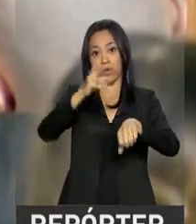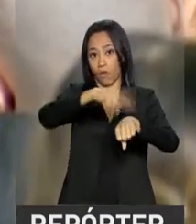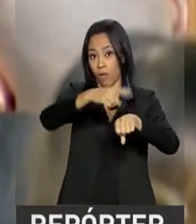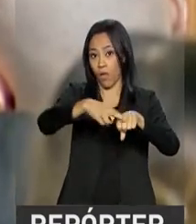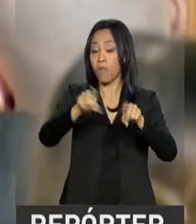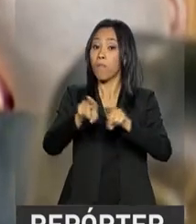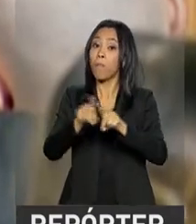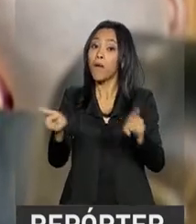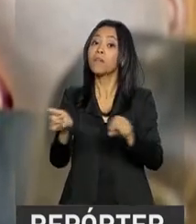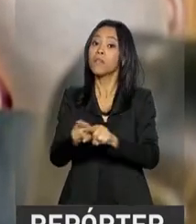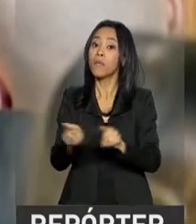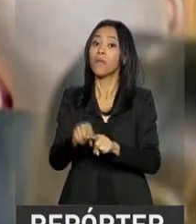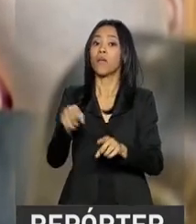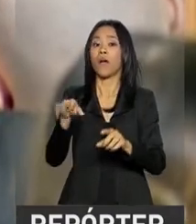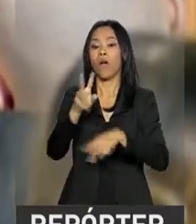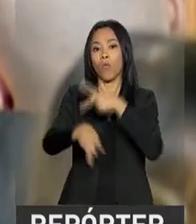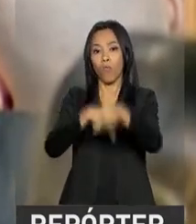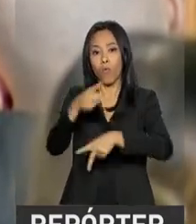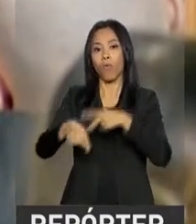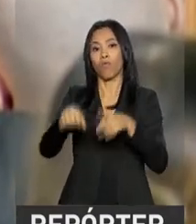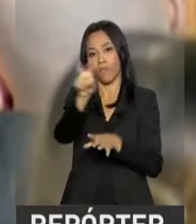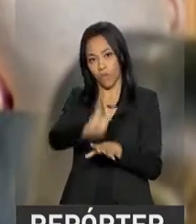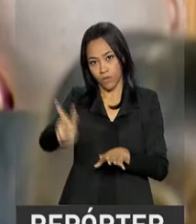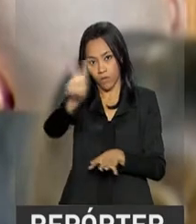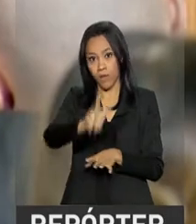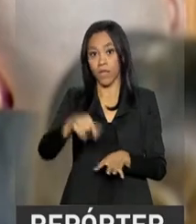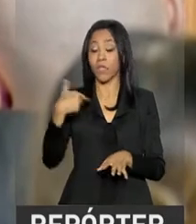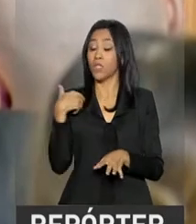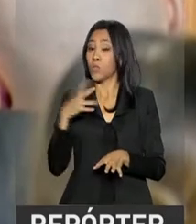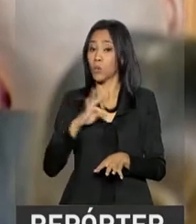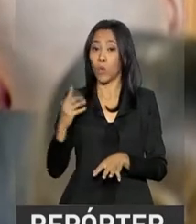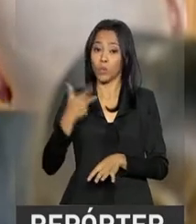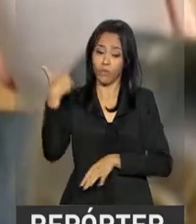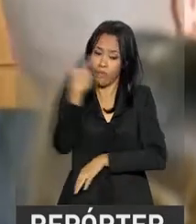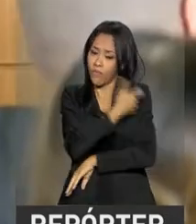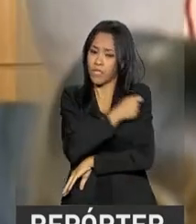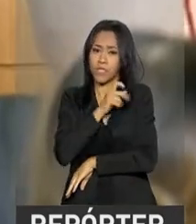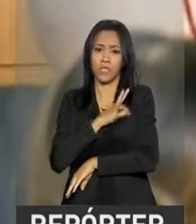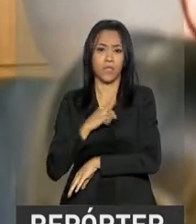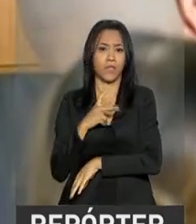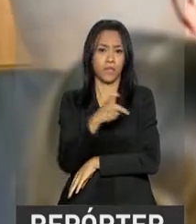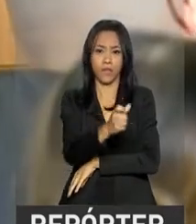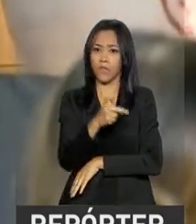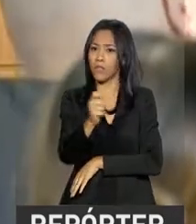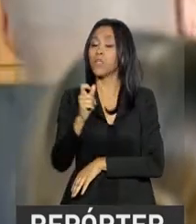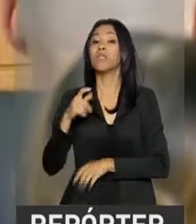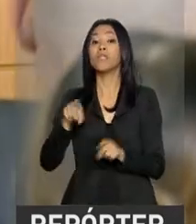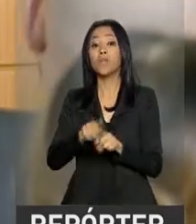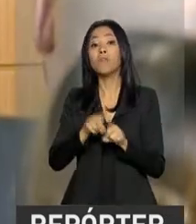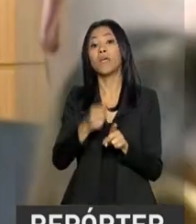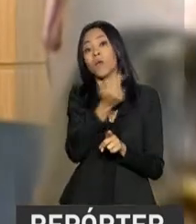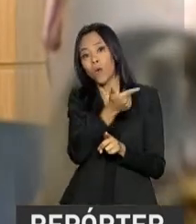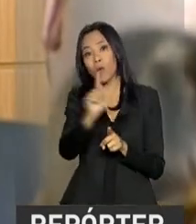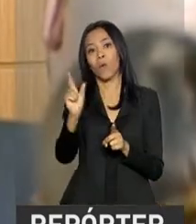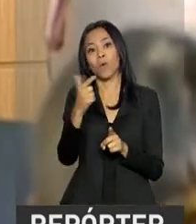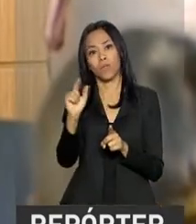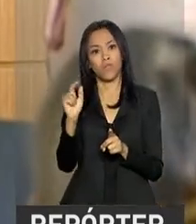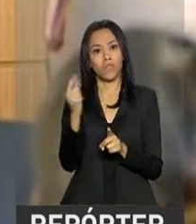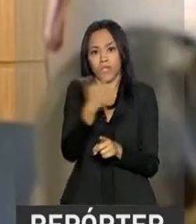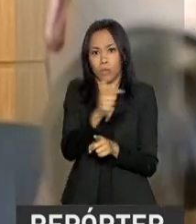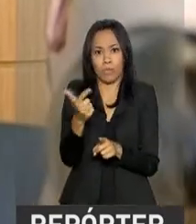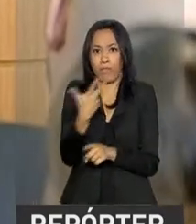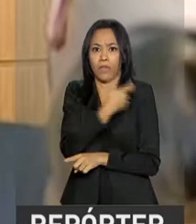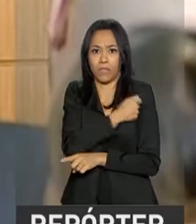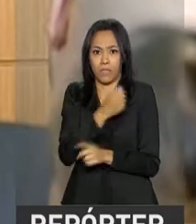todo um trabalho na fronteira fazendo a vacinação não só da questão do sarampo mas também das vacinas que esse venezuelano por acaso não